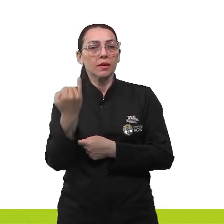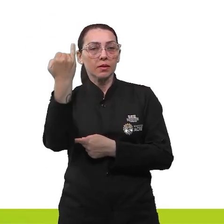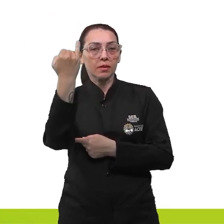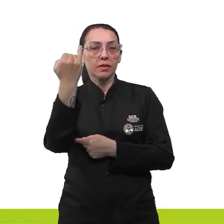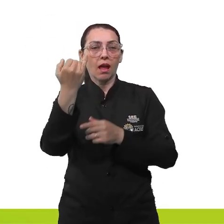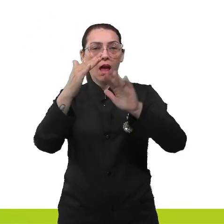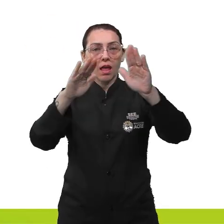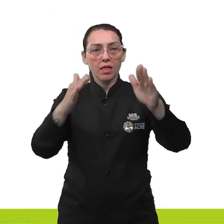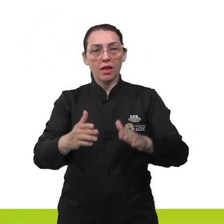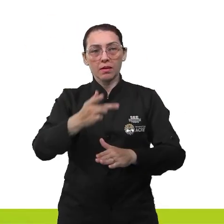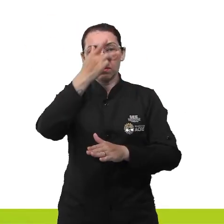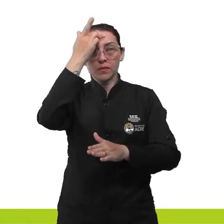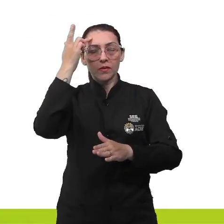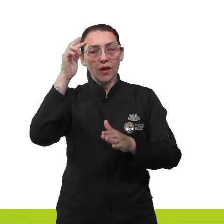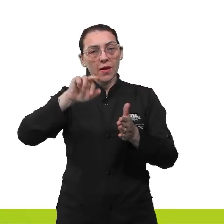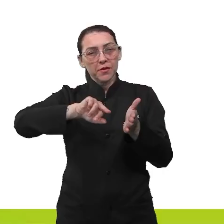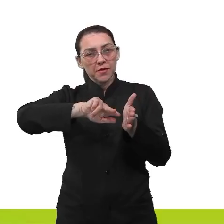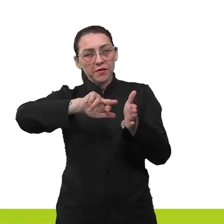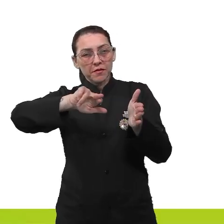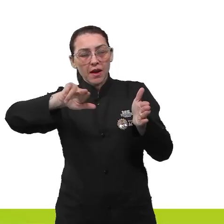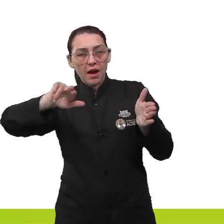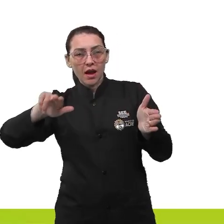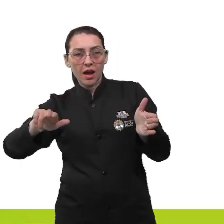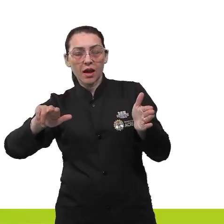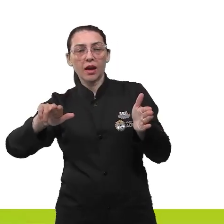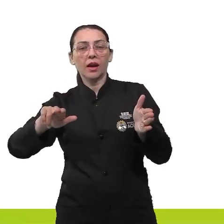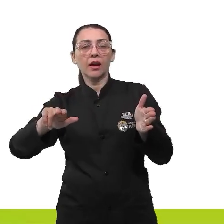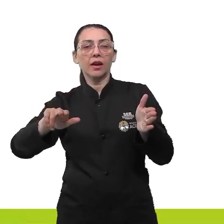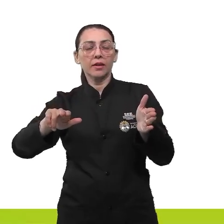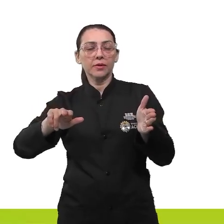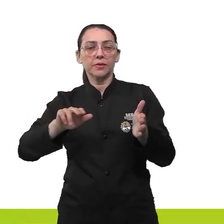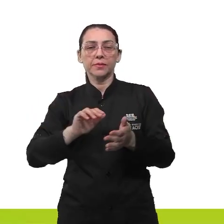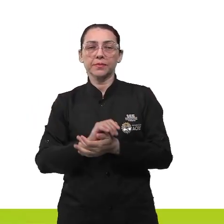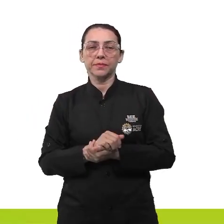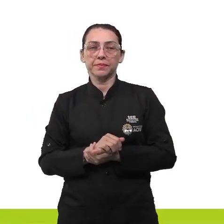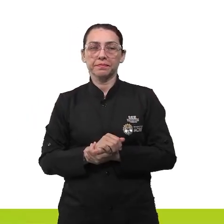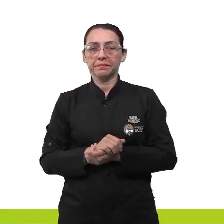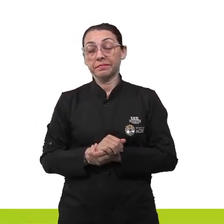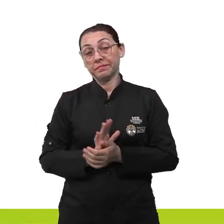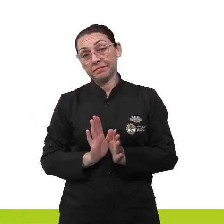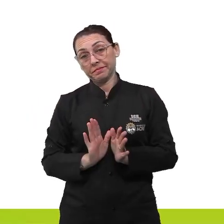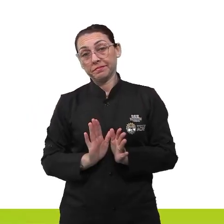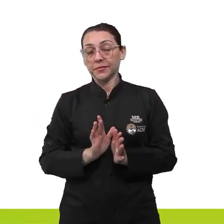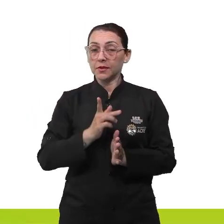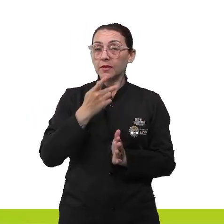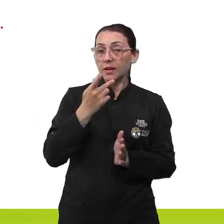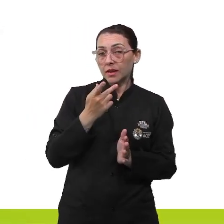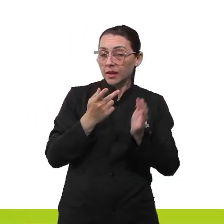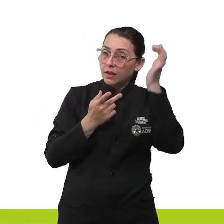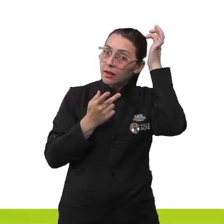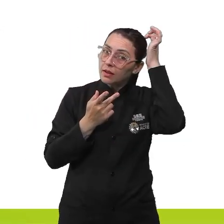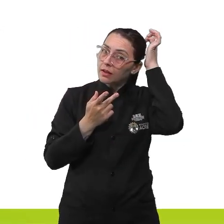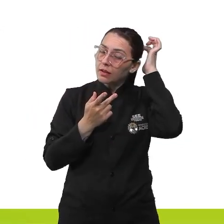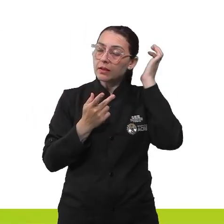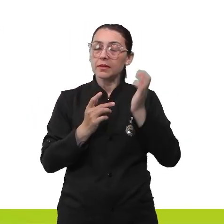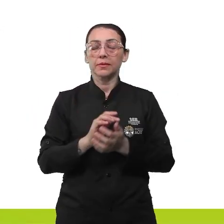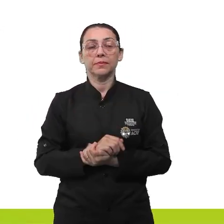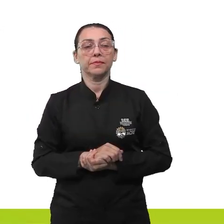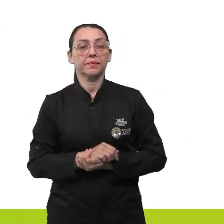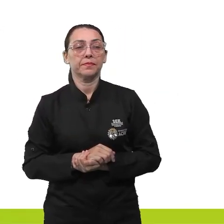Comprovar como é importante analisar as pessoas sobre vários aspectos. Realmente foi falado, né, sobre vários